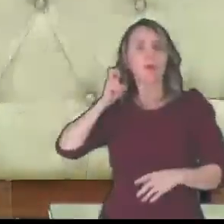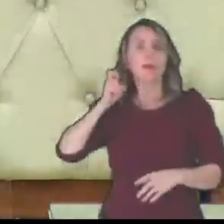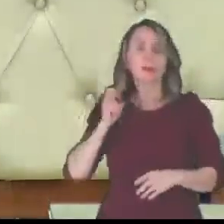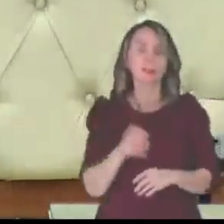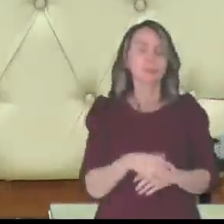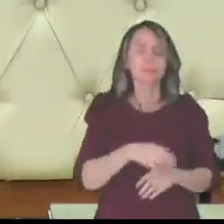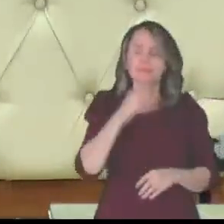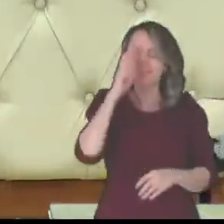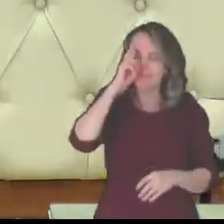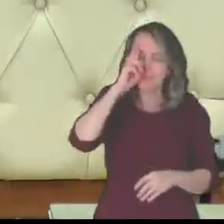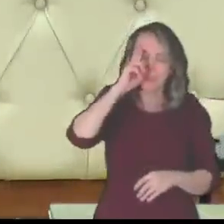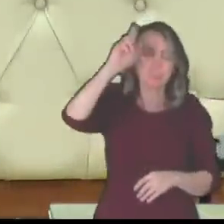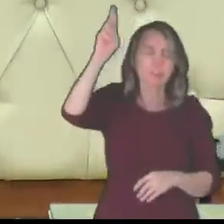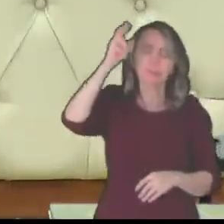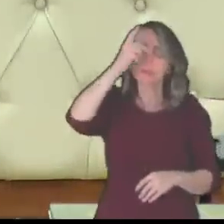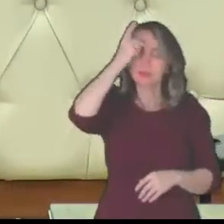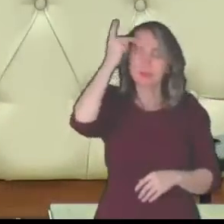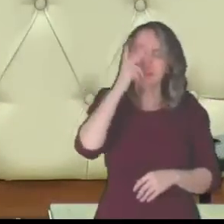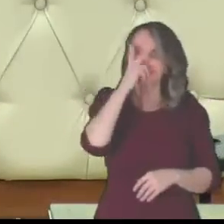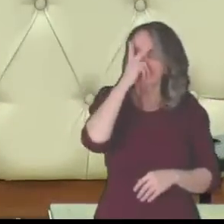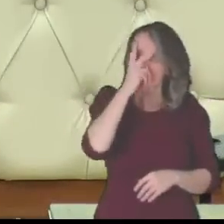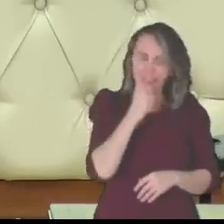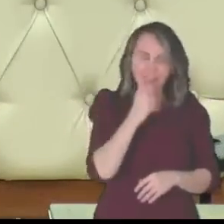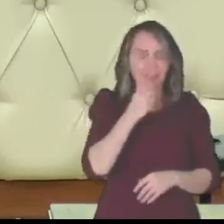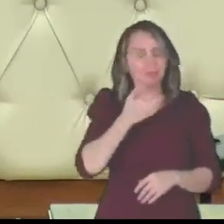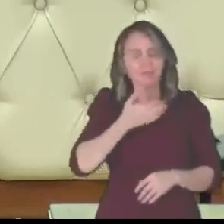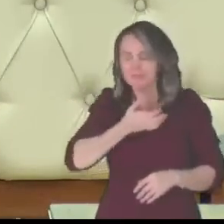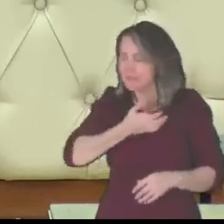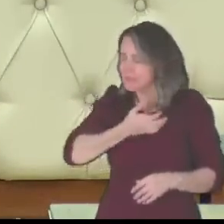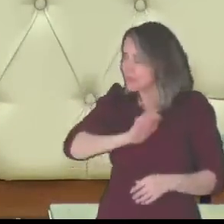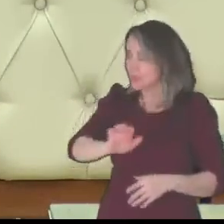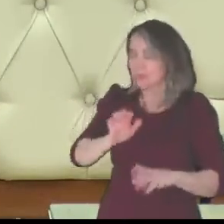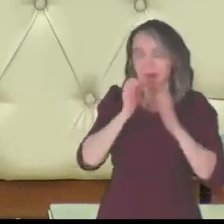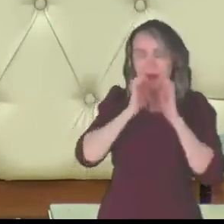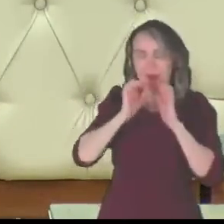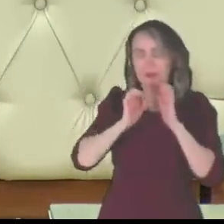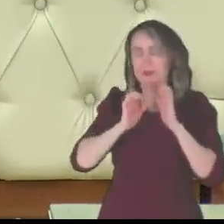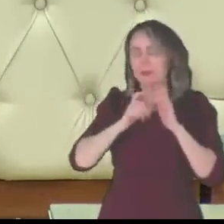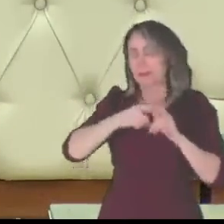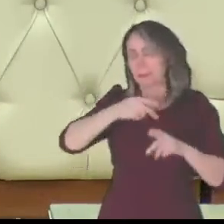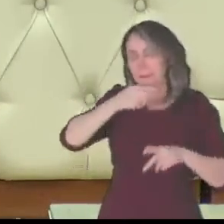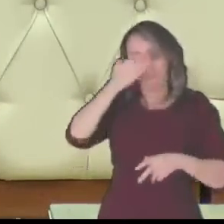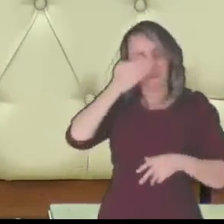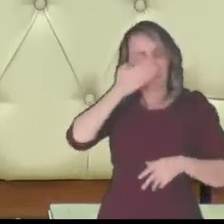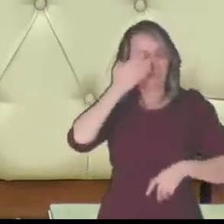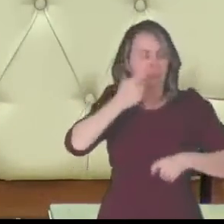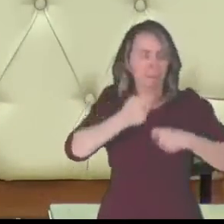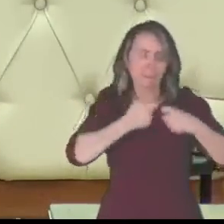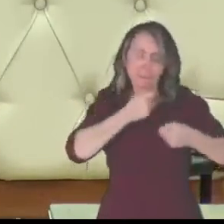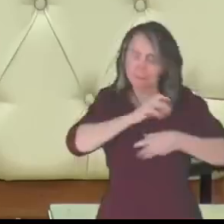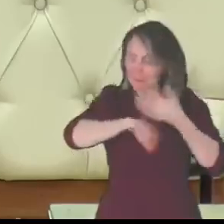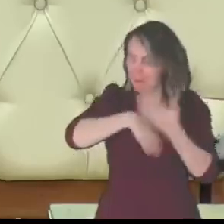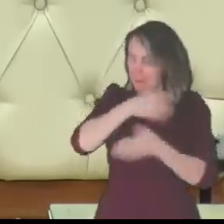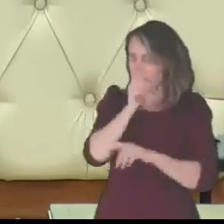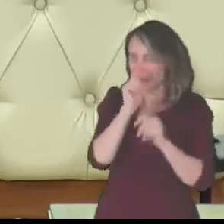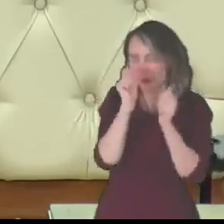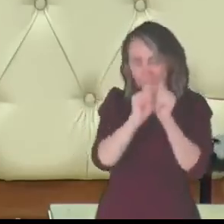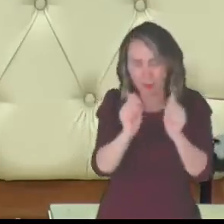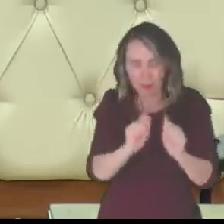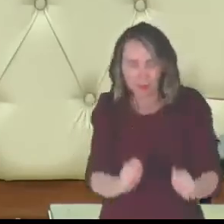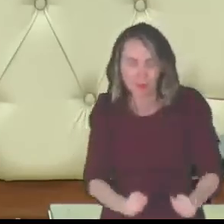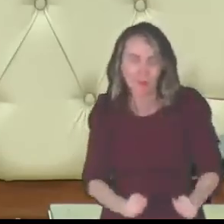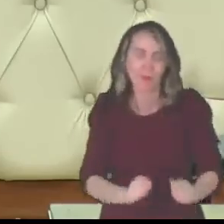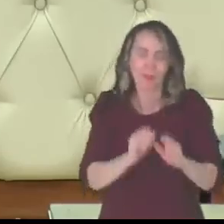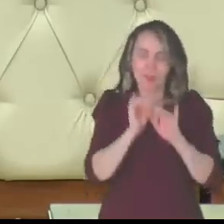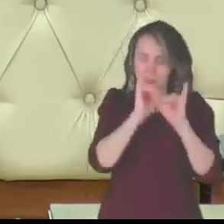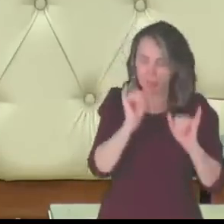que não quer o evangelho esse povo que está na promiscuidade esse povo que está cego pela idolatria este povo que está